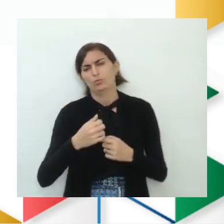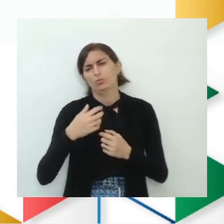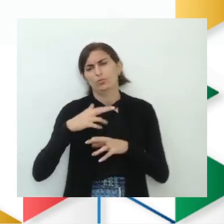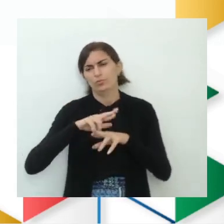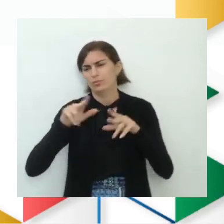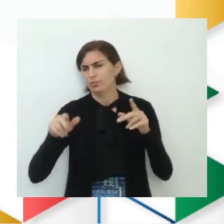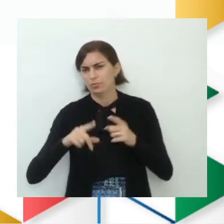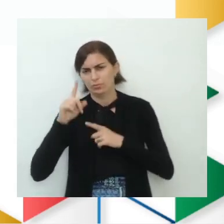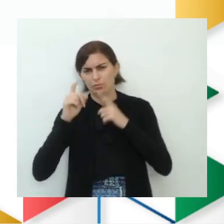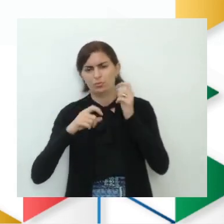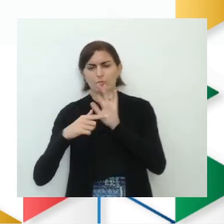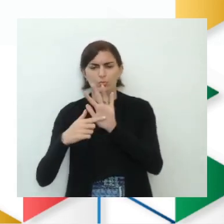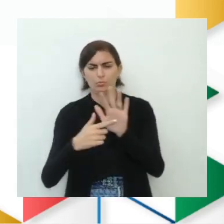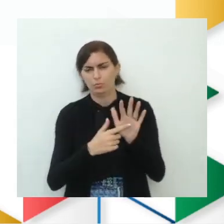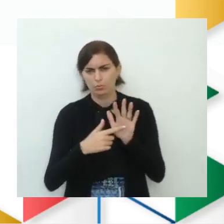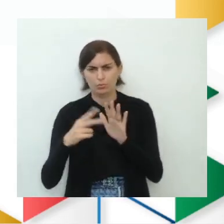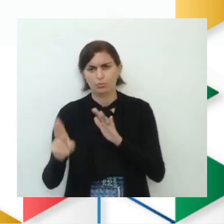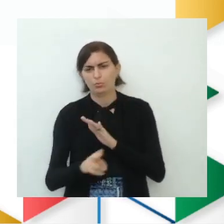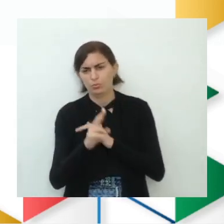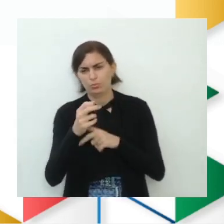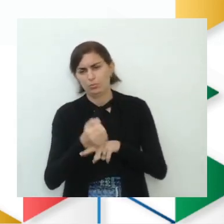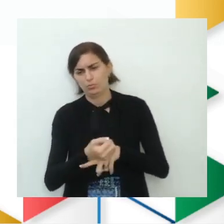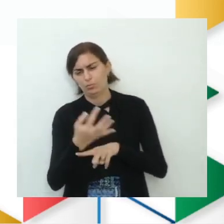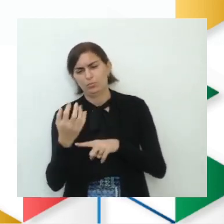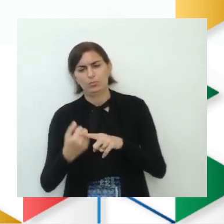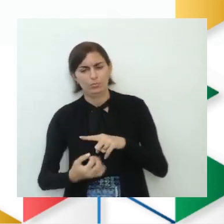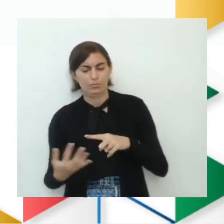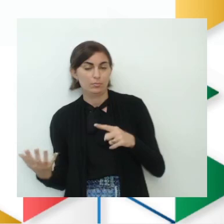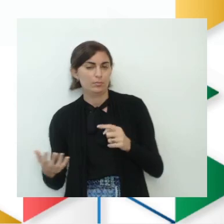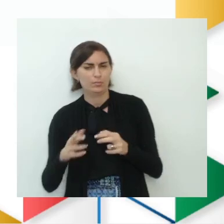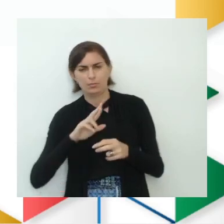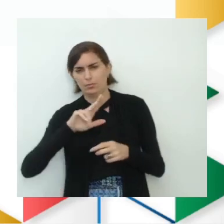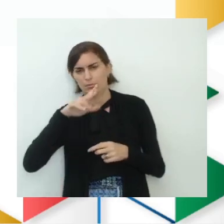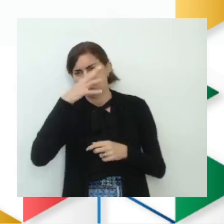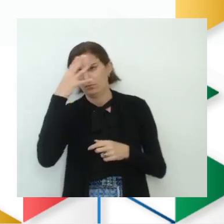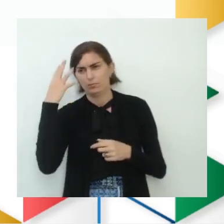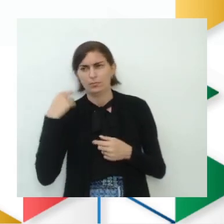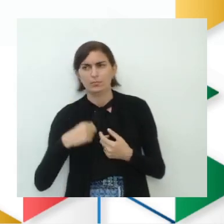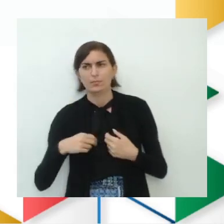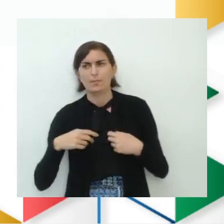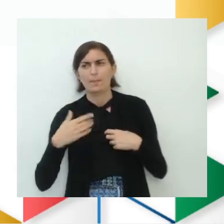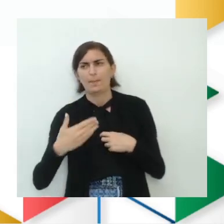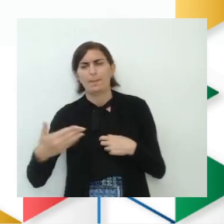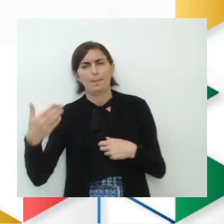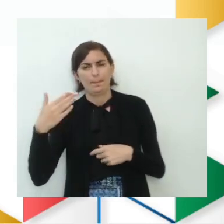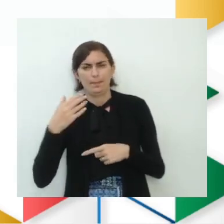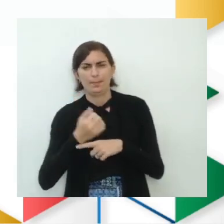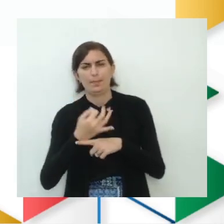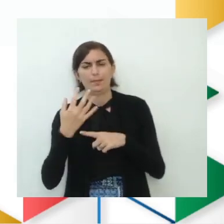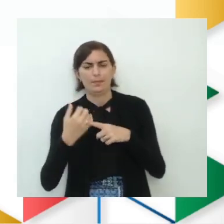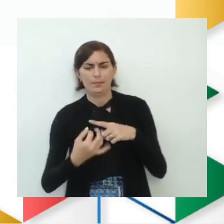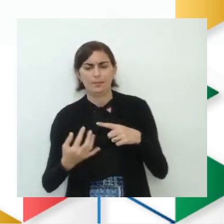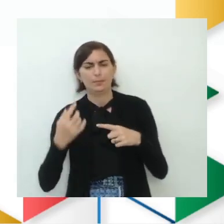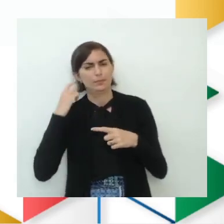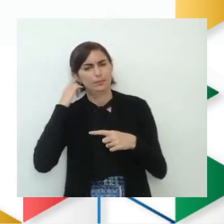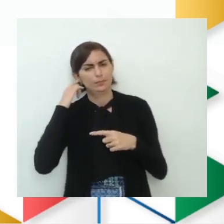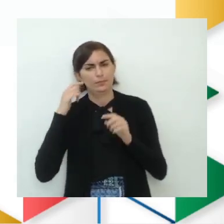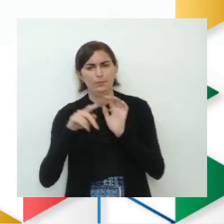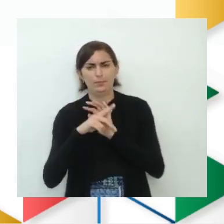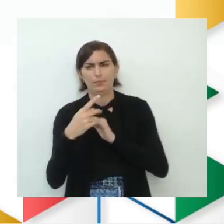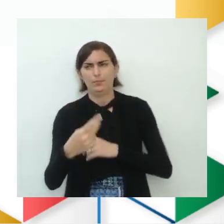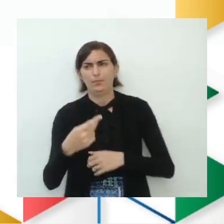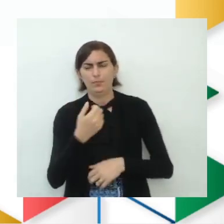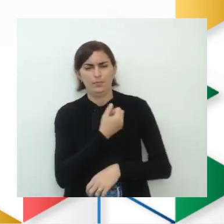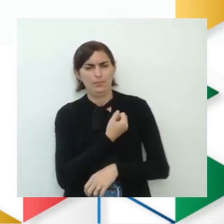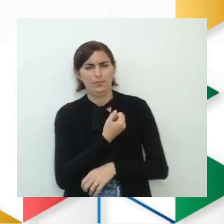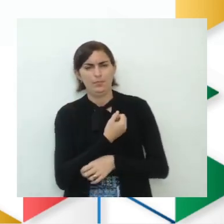que nós utilizamos para a fração. Não esquece disso, por favor, tá bom? E para o denominador, se eu usei parte para o